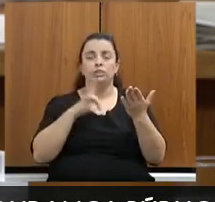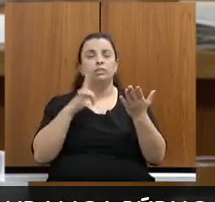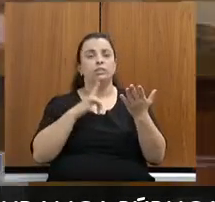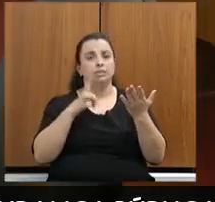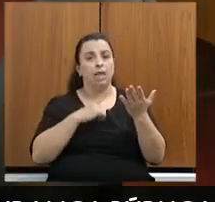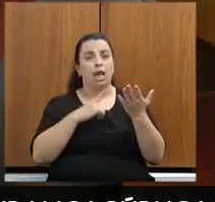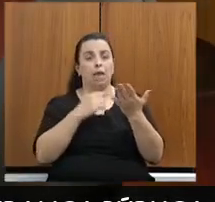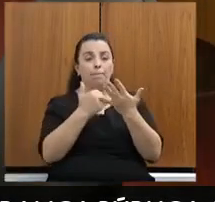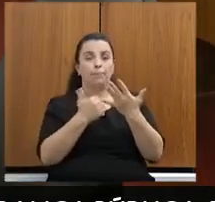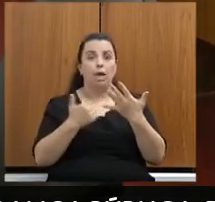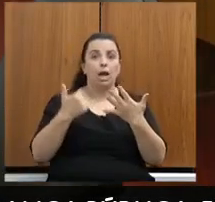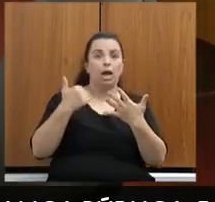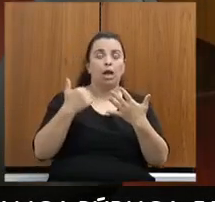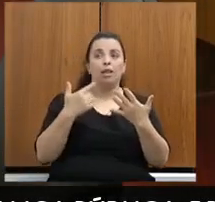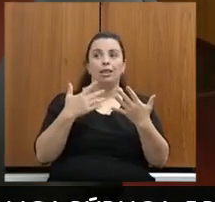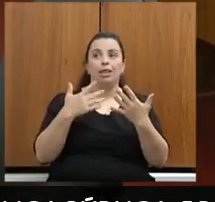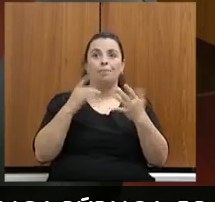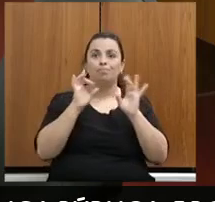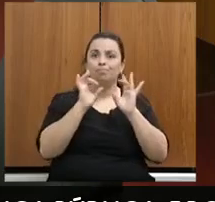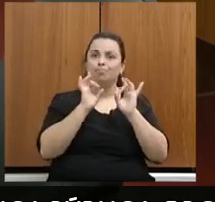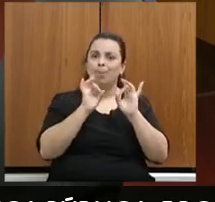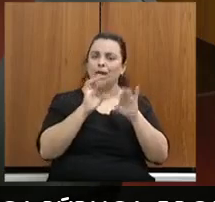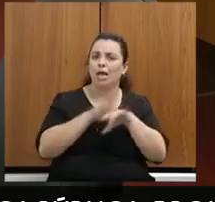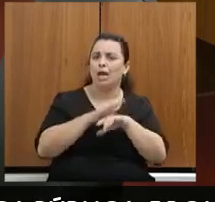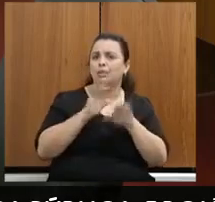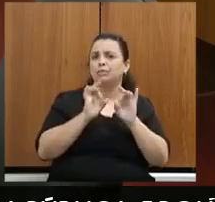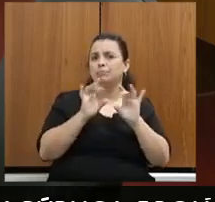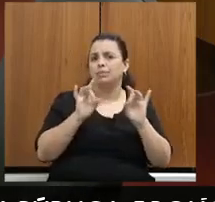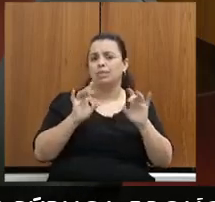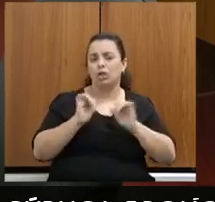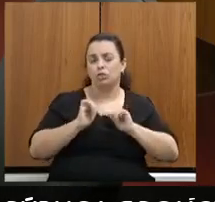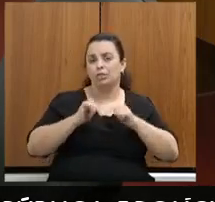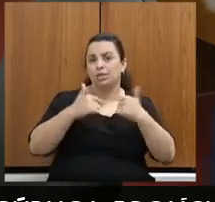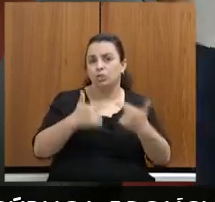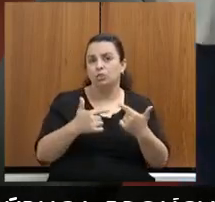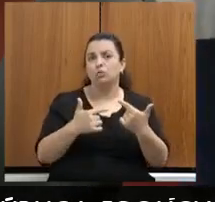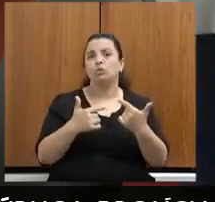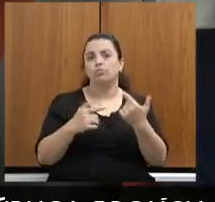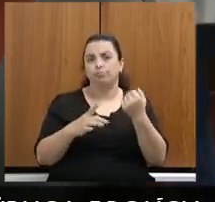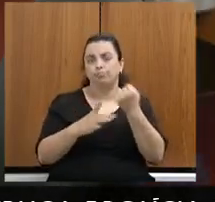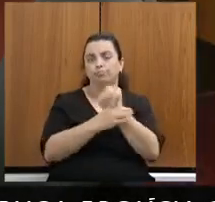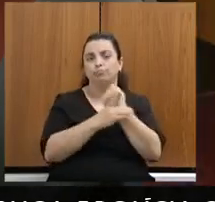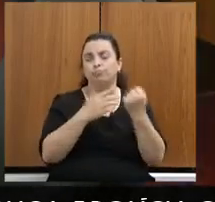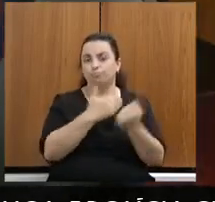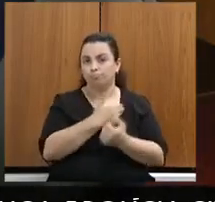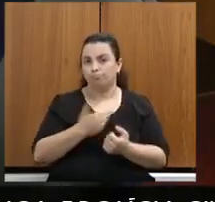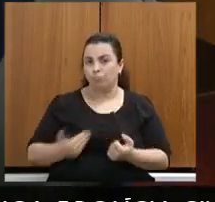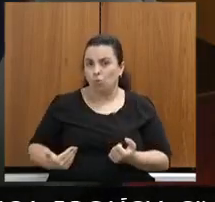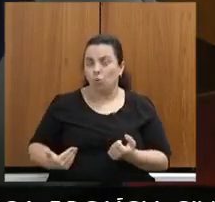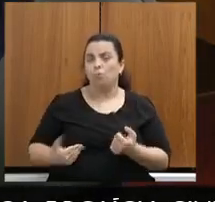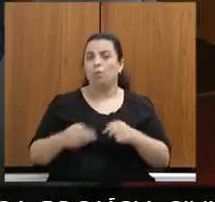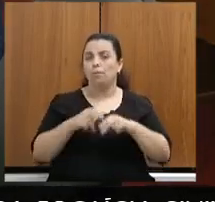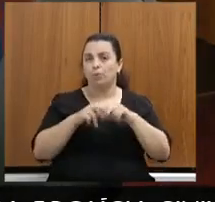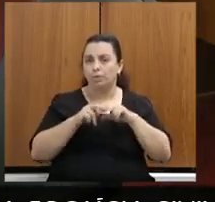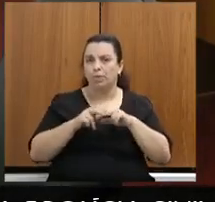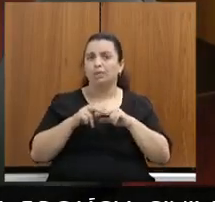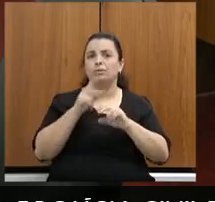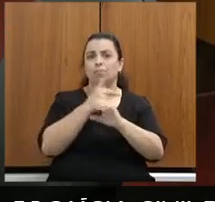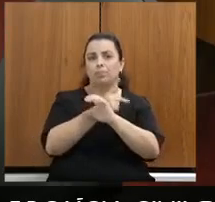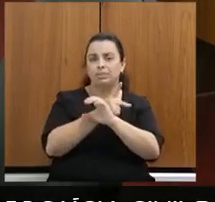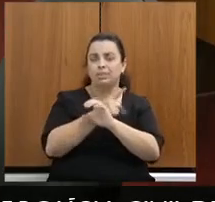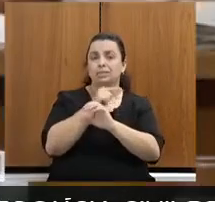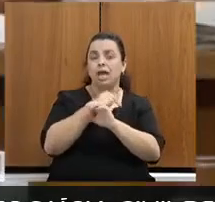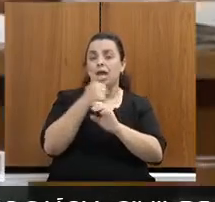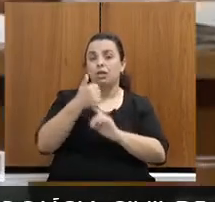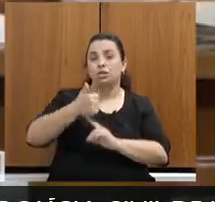aos demais estados e temos de êxito nas ações de Segurança Pública pelo fato da nossa instituição ser a segunda maior